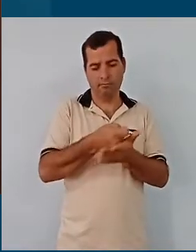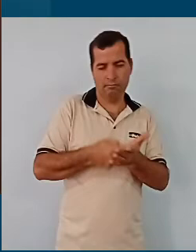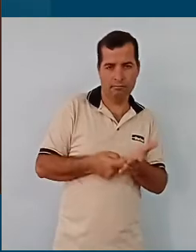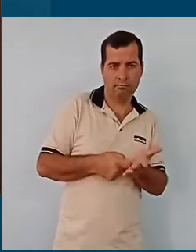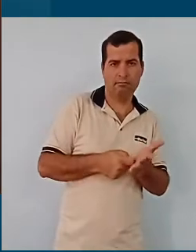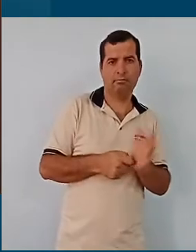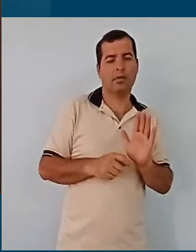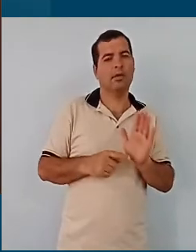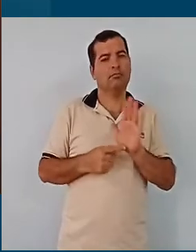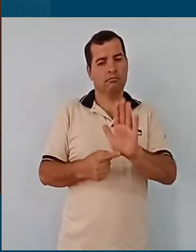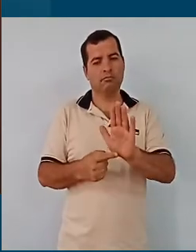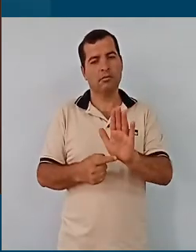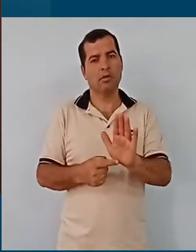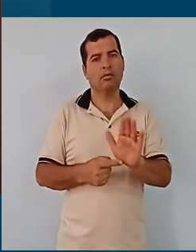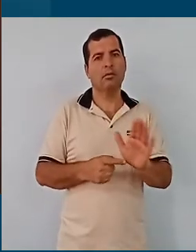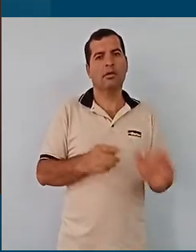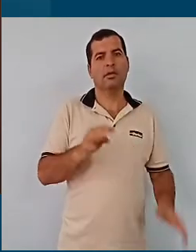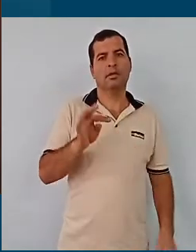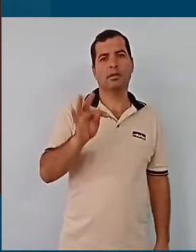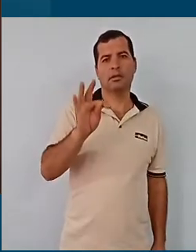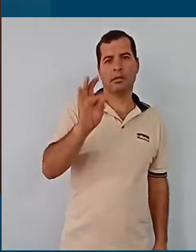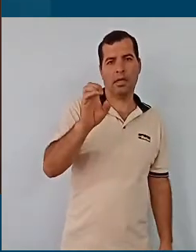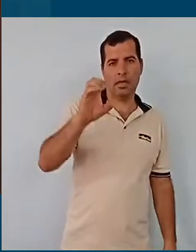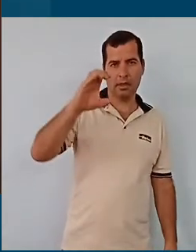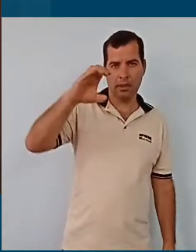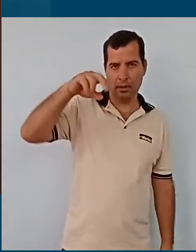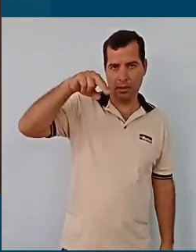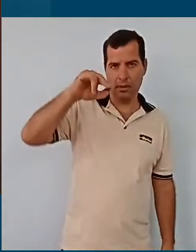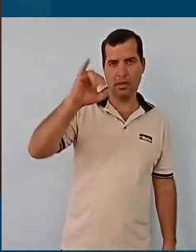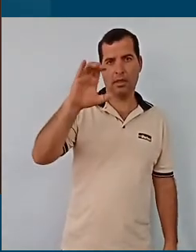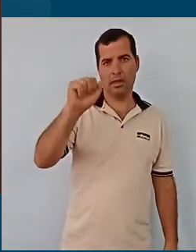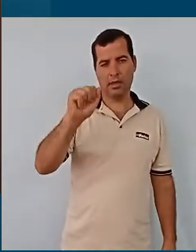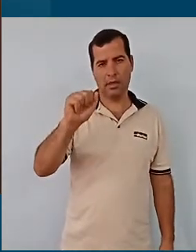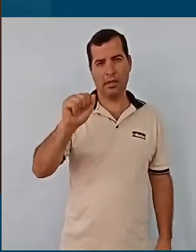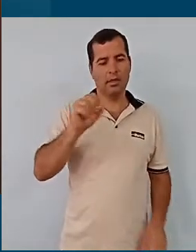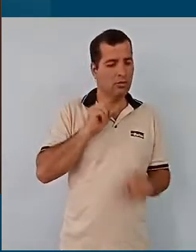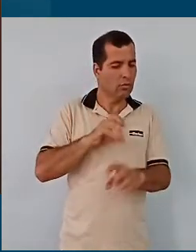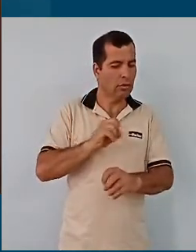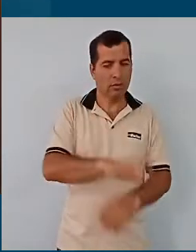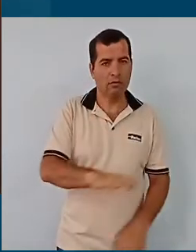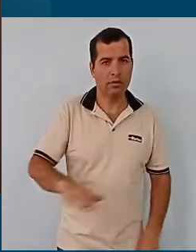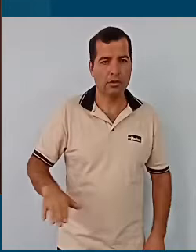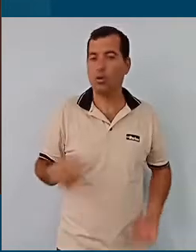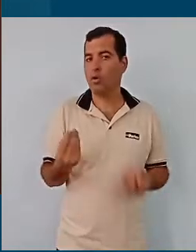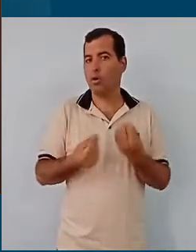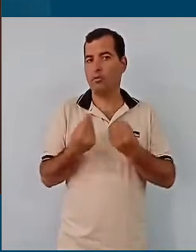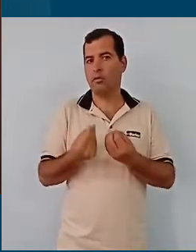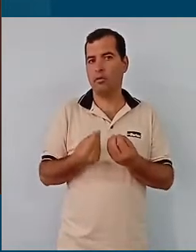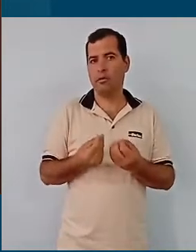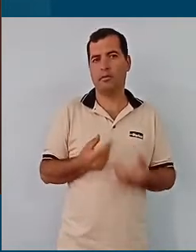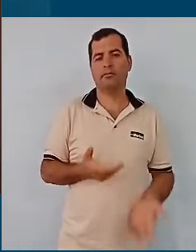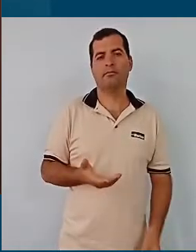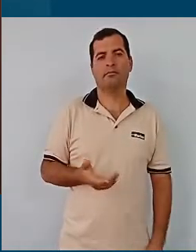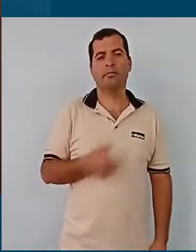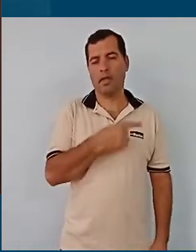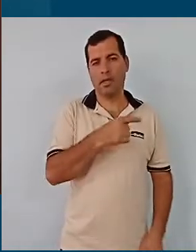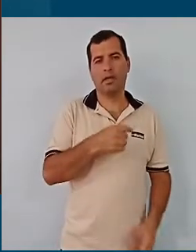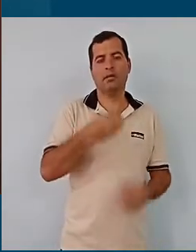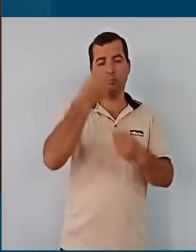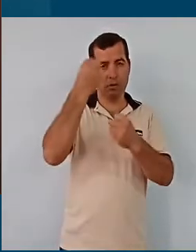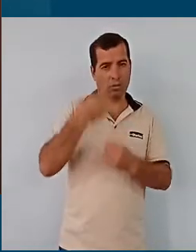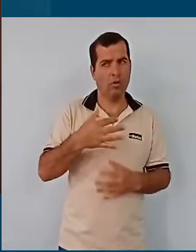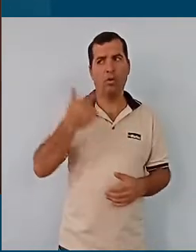apresentação técnica da cultura escrita na educação infantil. Esse autor, não só esse, muitos